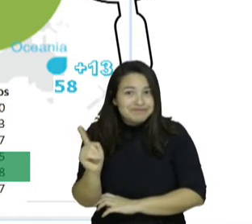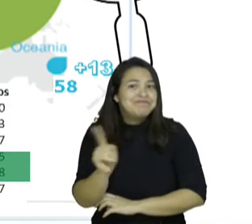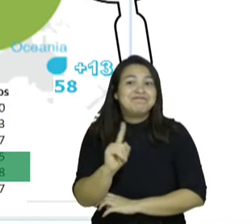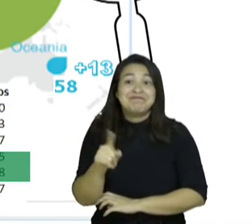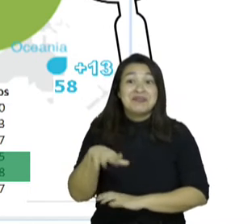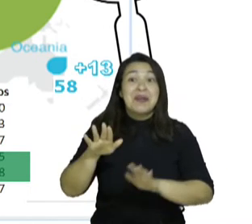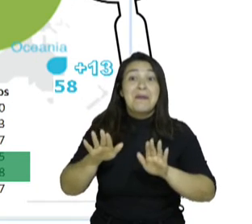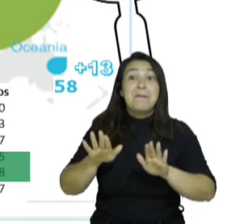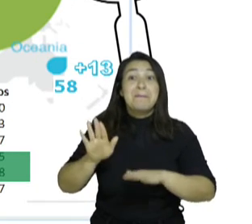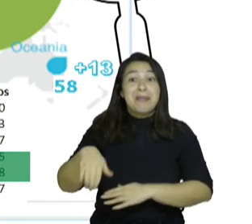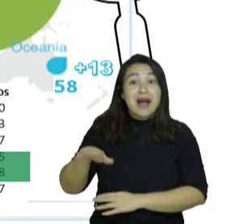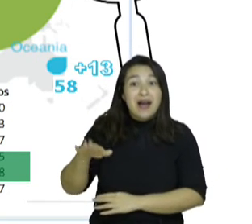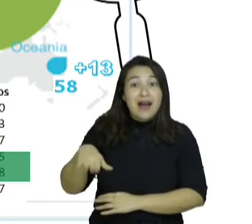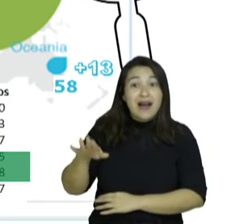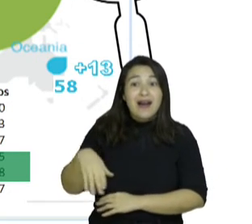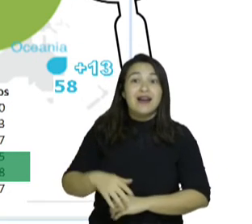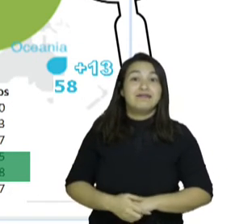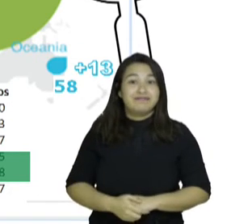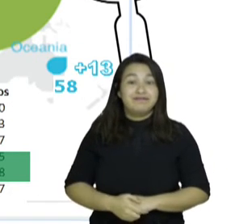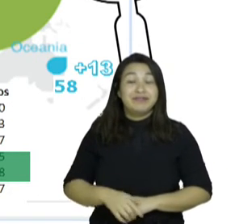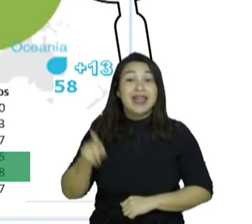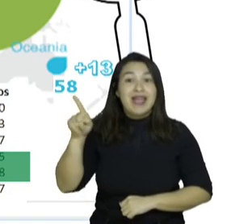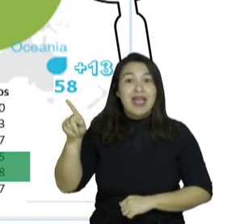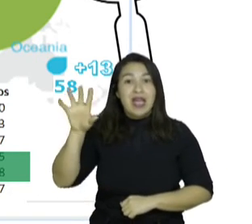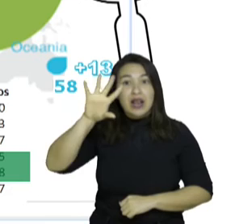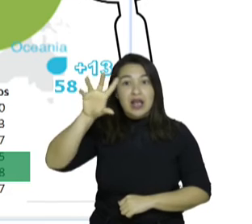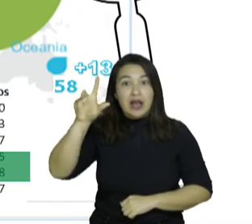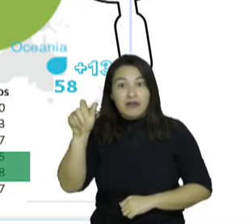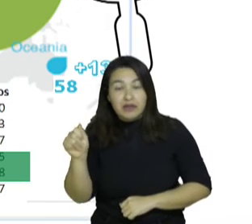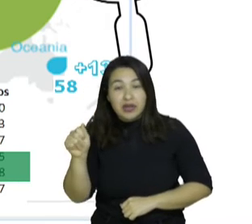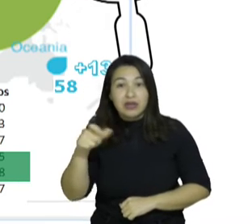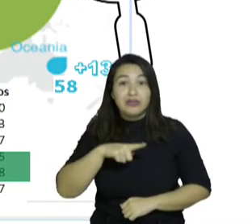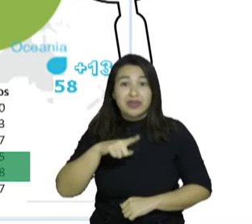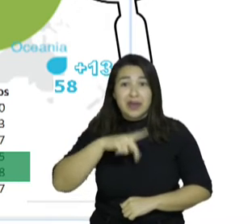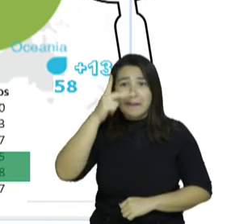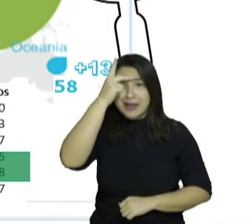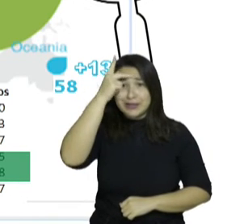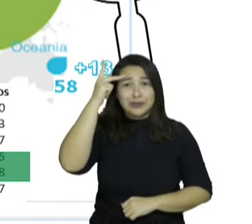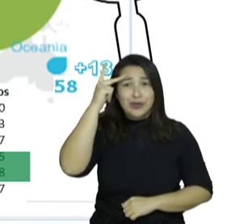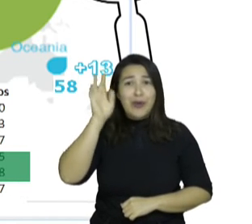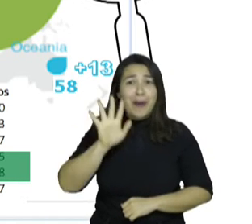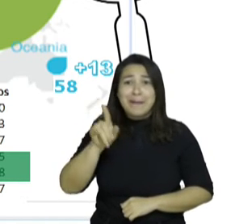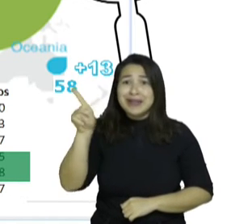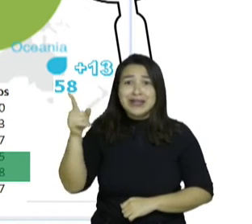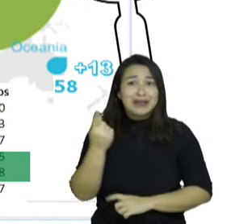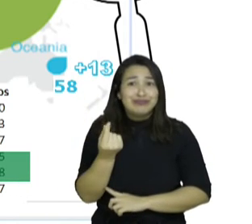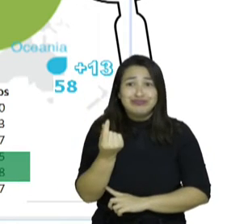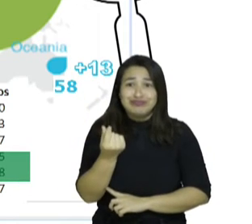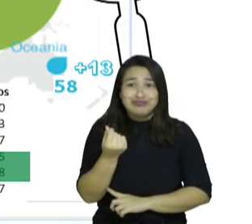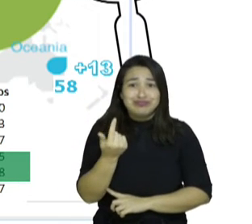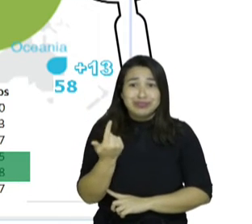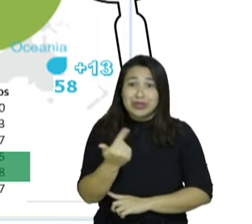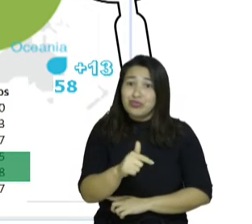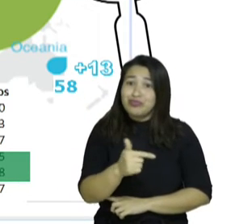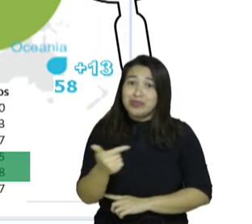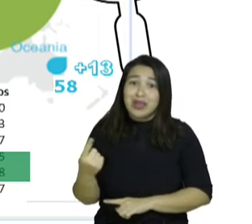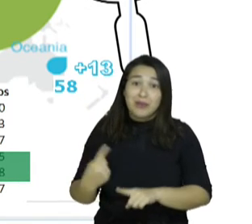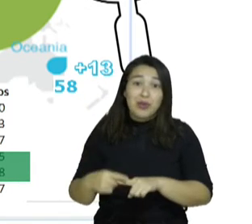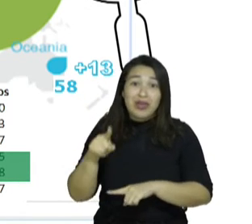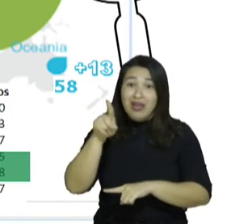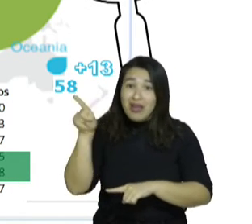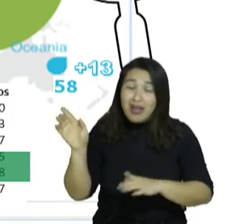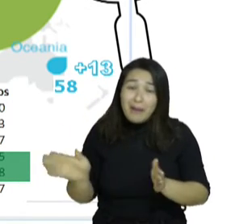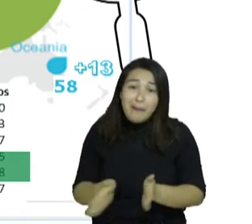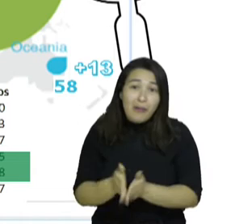tem que aprender a lidar com isso nós vamos ter o africano vai ter gente mas não vai ter dinheiro gente africano a renda vai ser baixa vai continuar mais 20